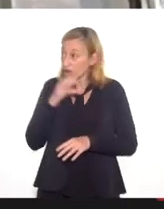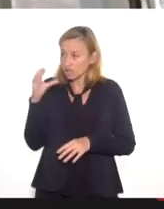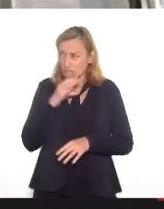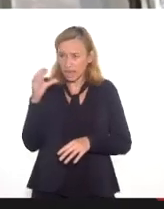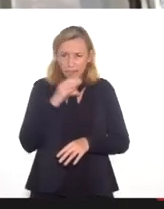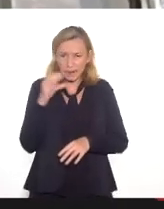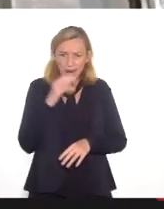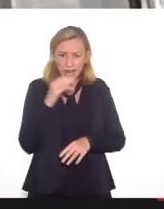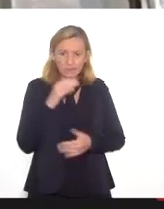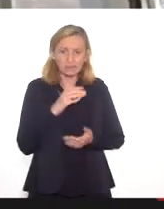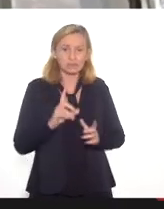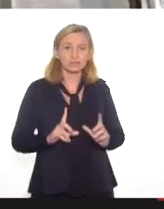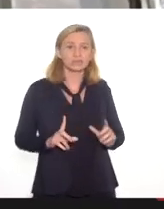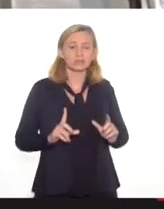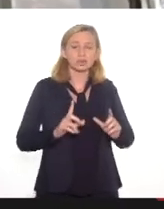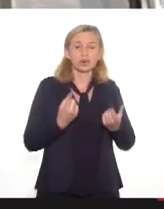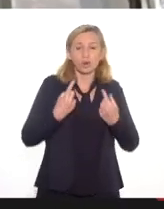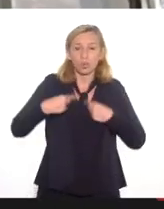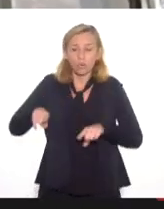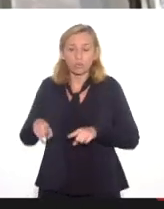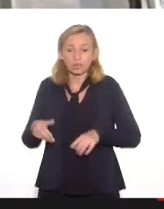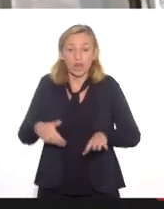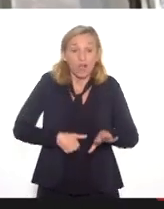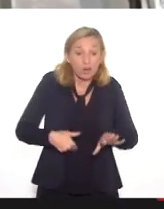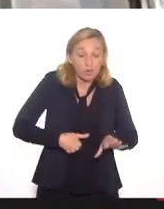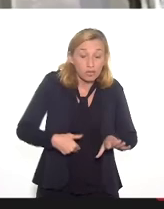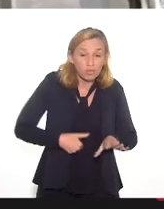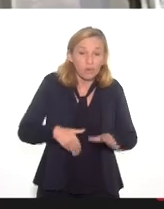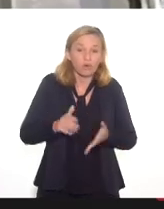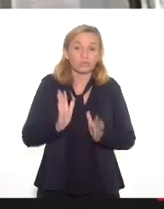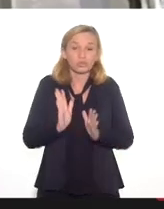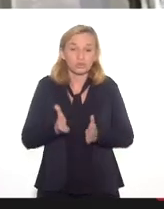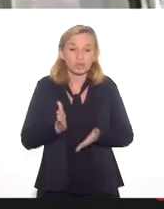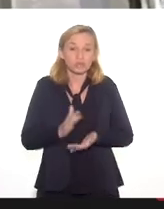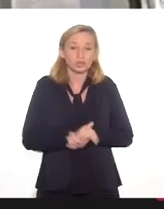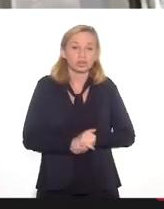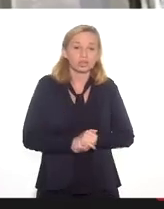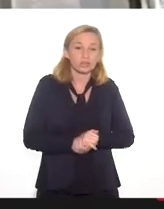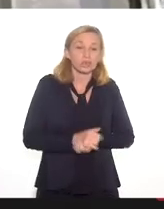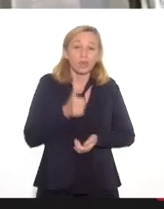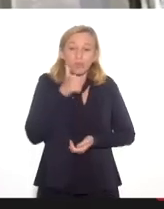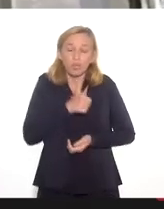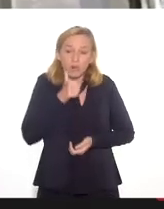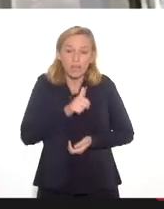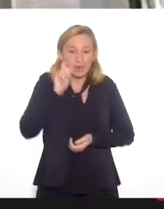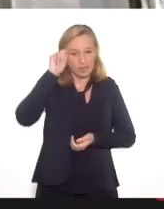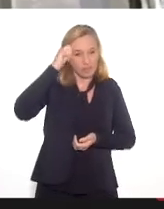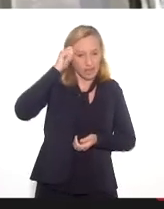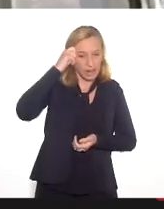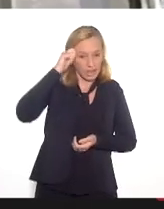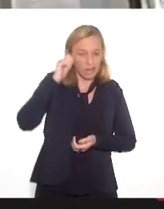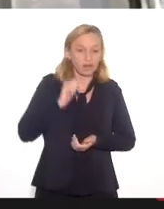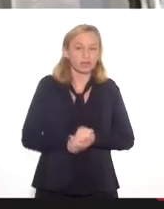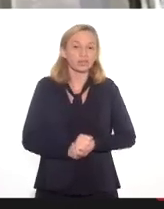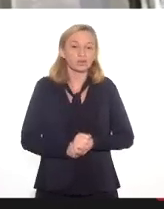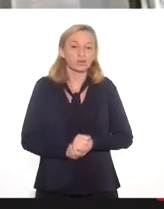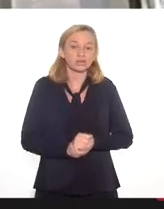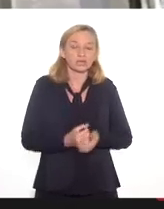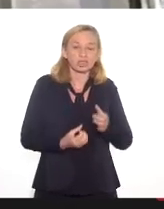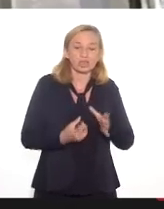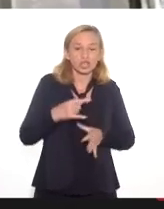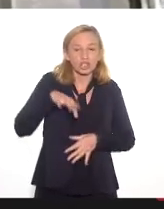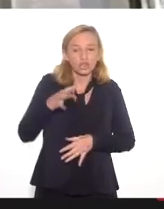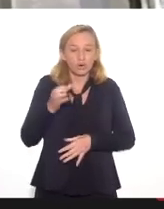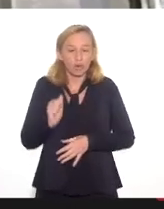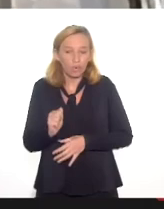na ação contra a fome e desde a condição de mulher negra coordenadora de crioulo organização